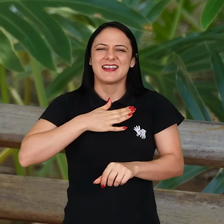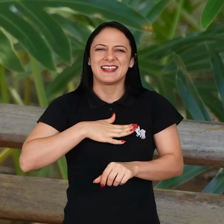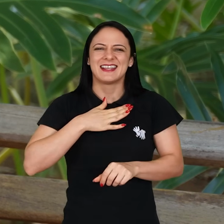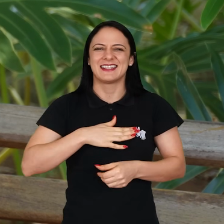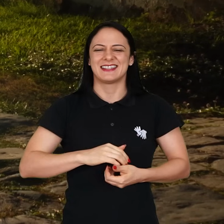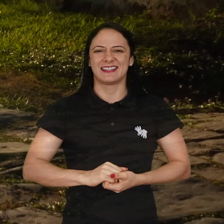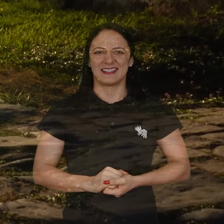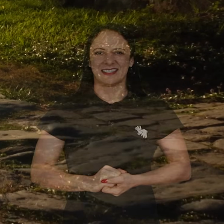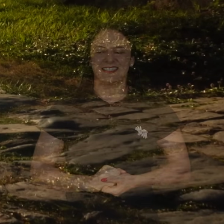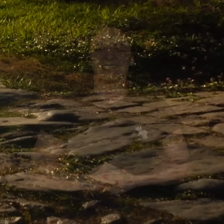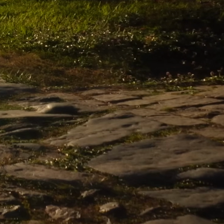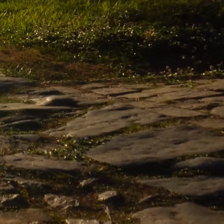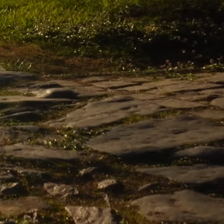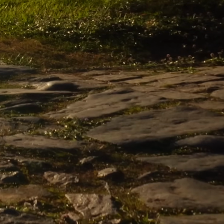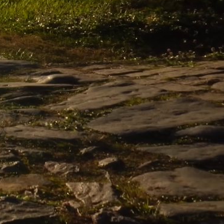quê?